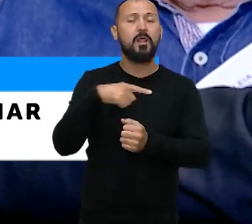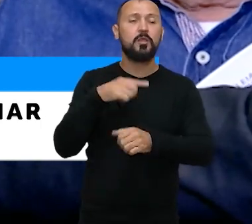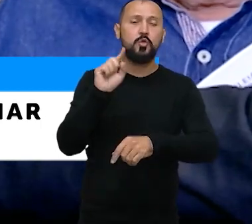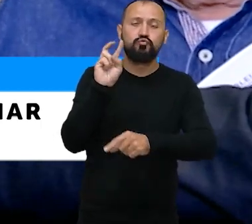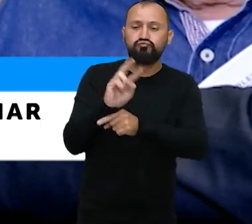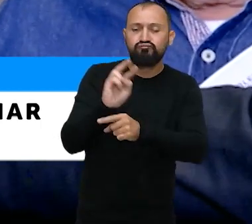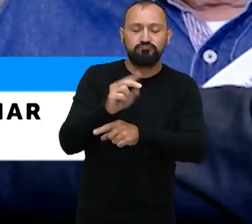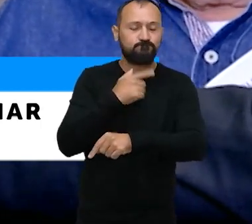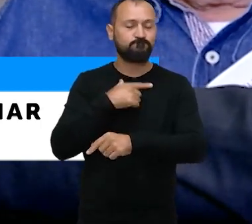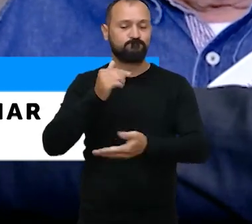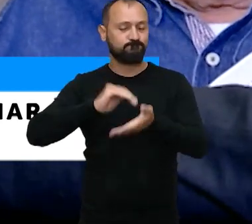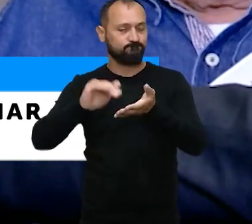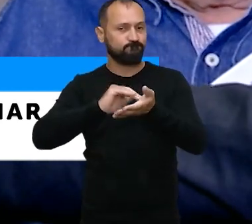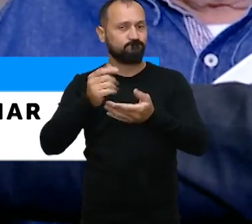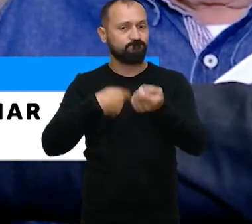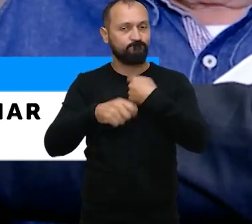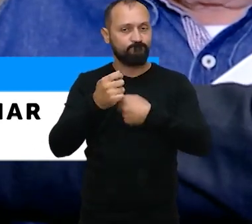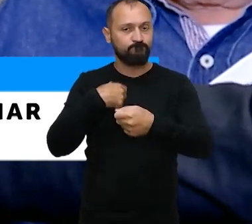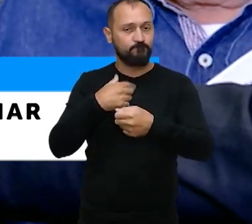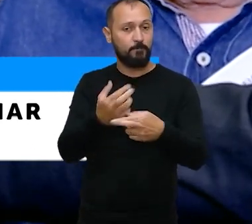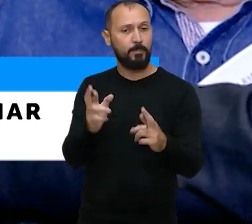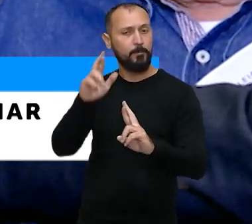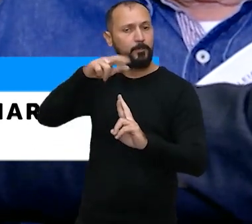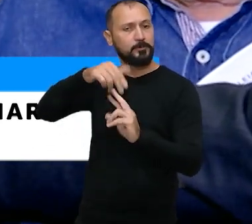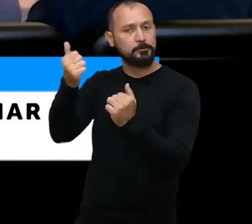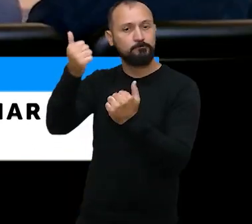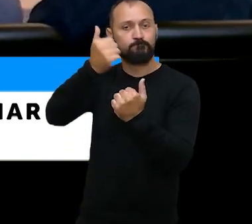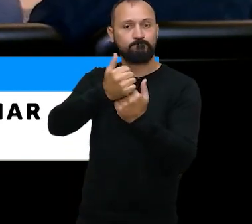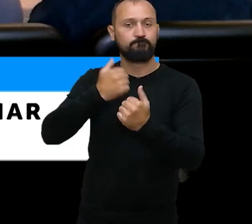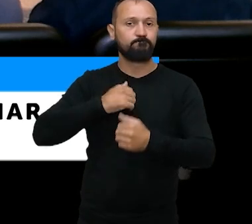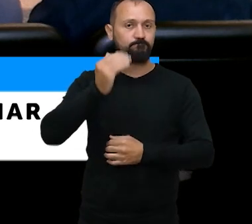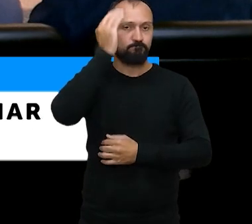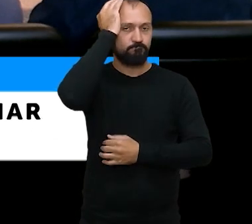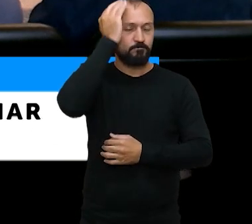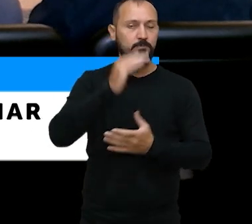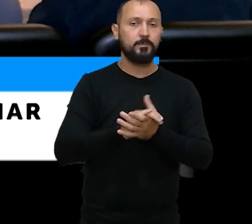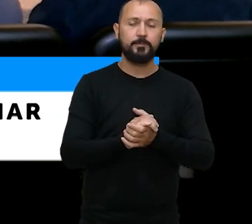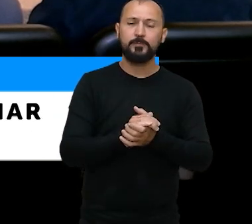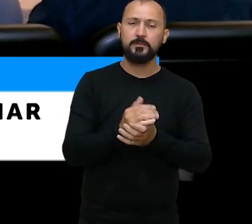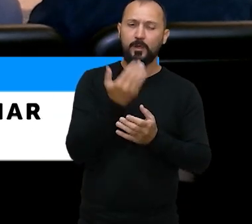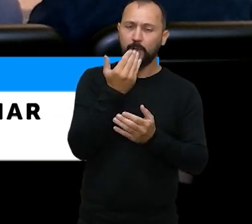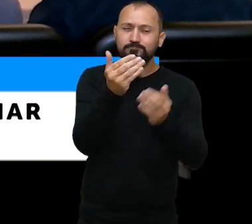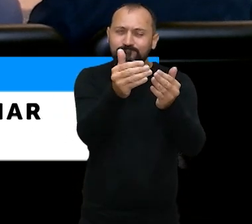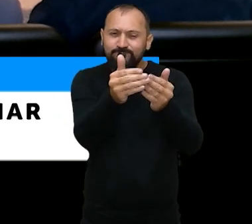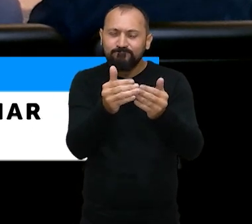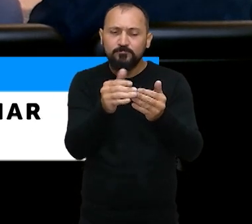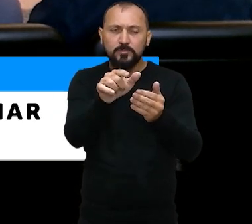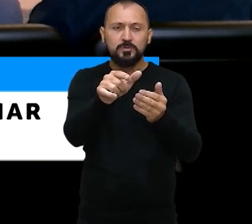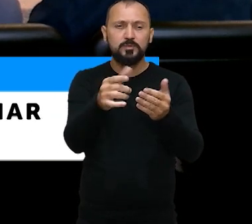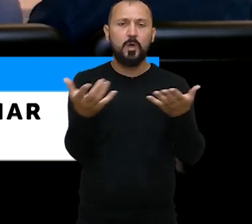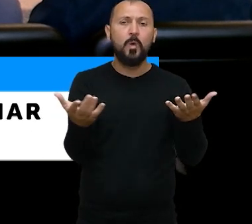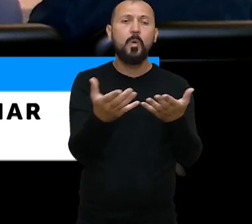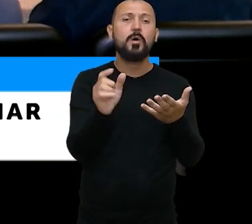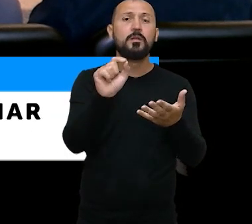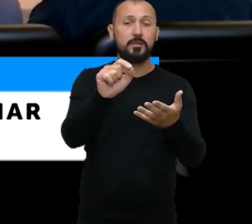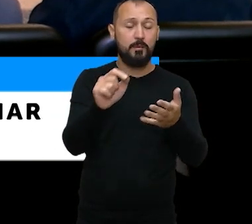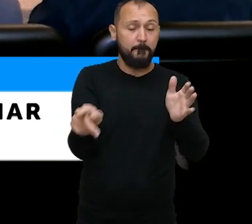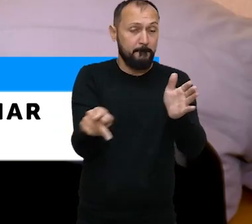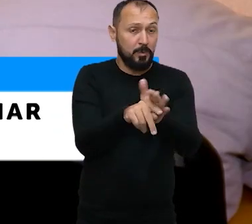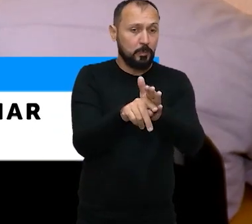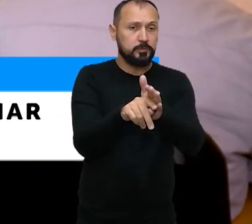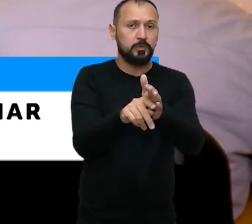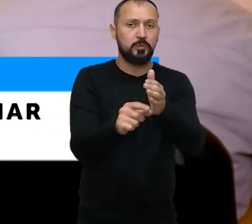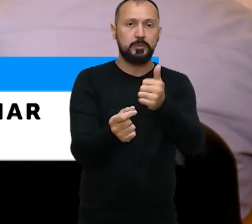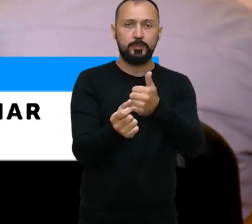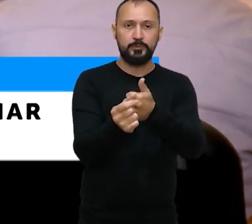de administração, que representa o governador Reinaldo Azambuja. Então, nós estamos pedindo ao Poder Constituído, que é o